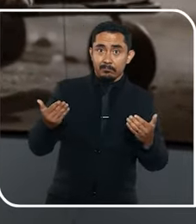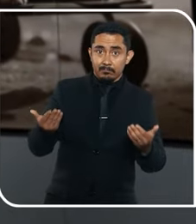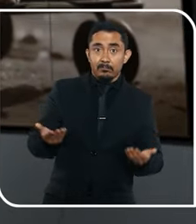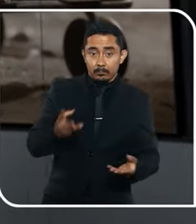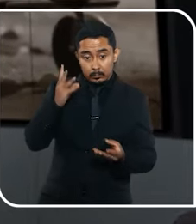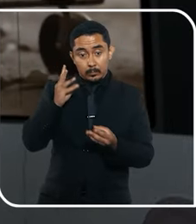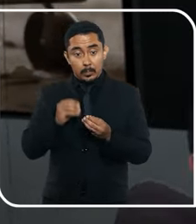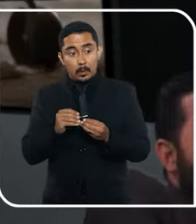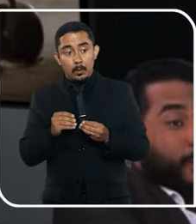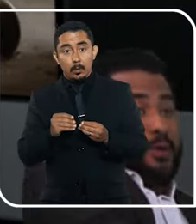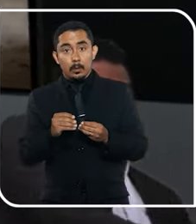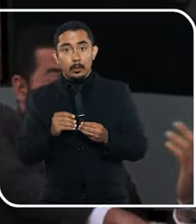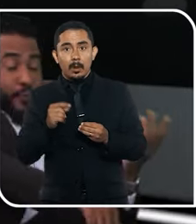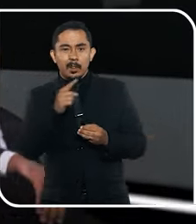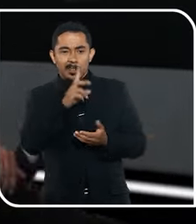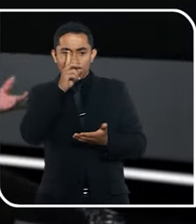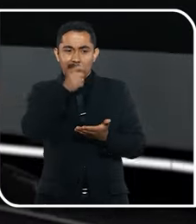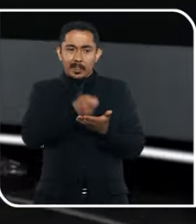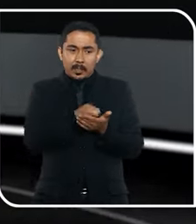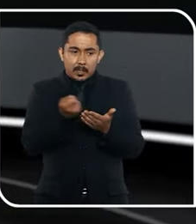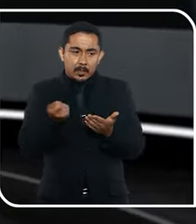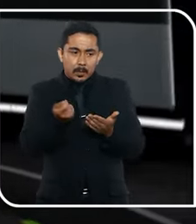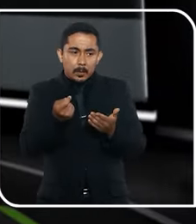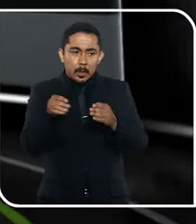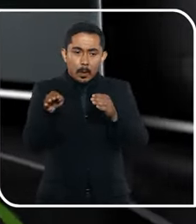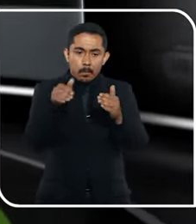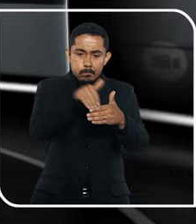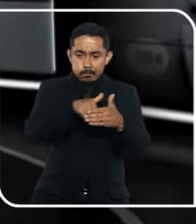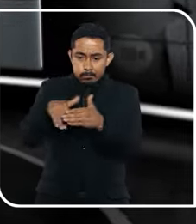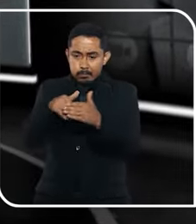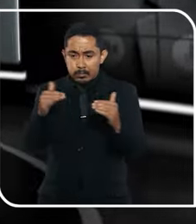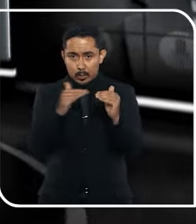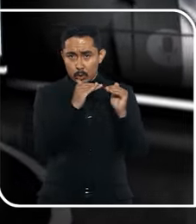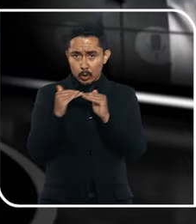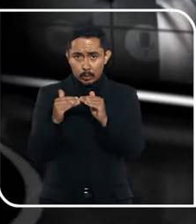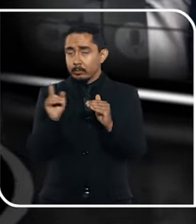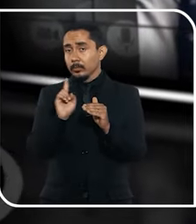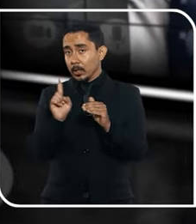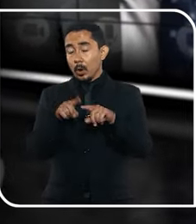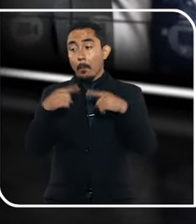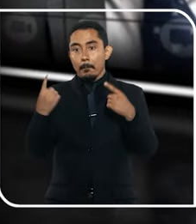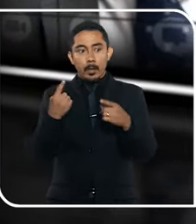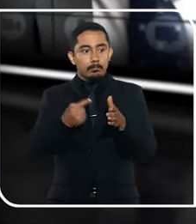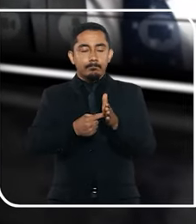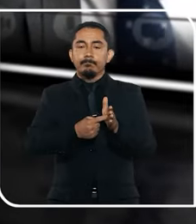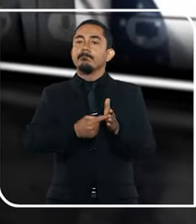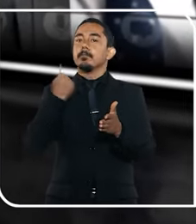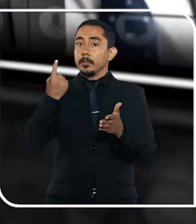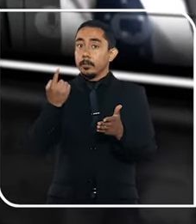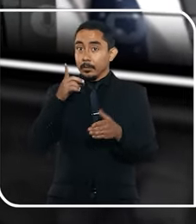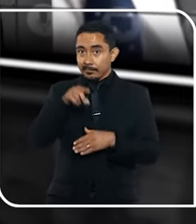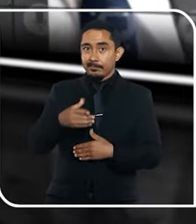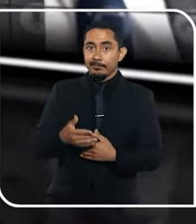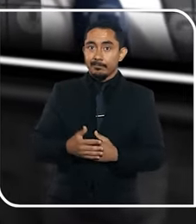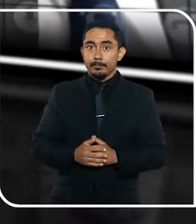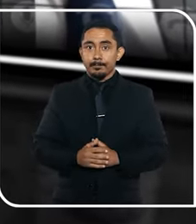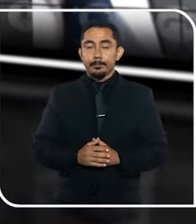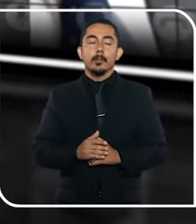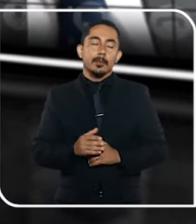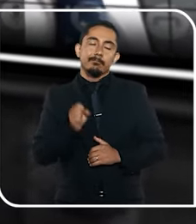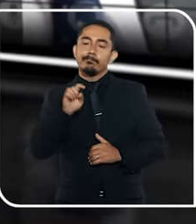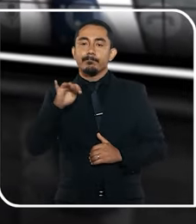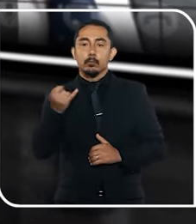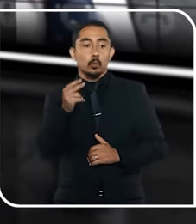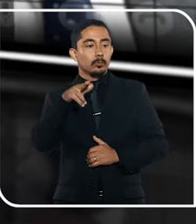Ou seja, não foi uma decisão unânime, mas no fim acabou sendo uma decisão inédita, né? Foi. O